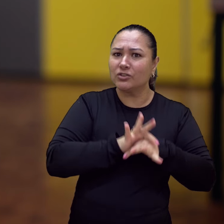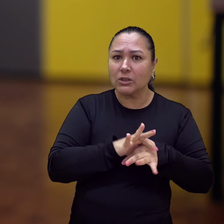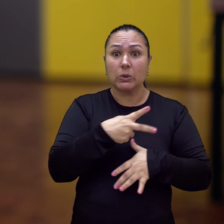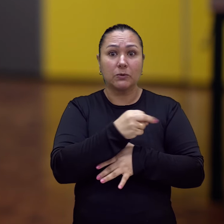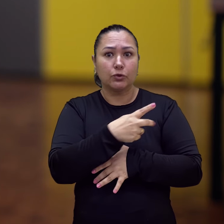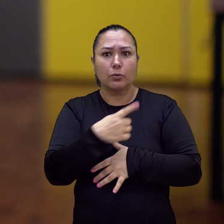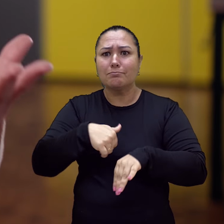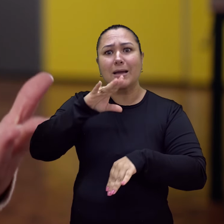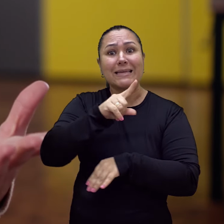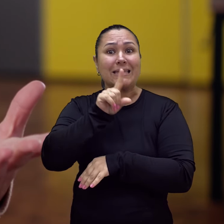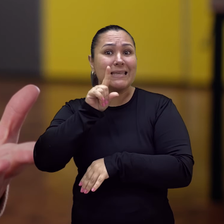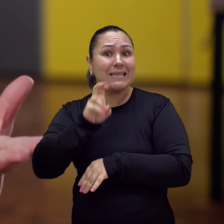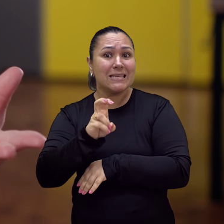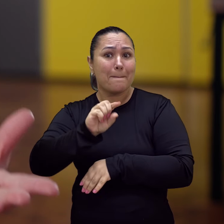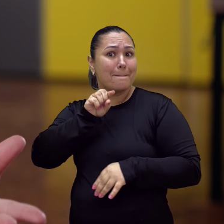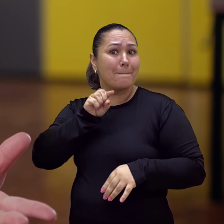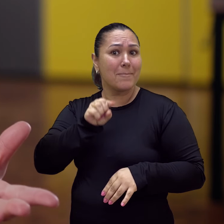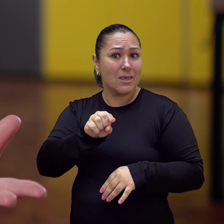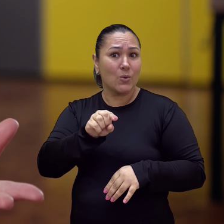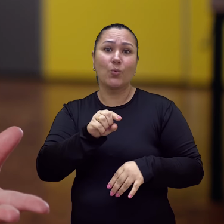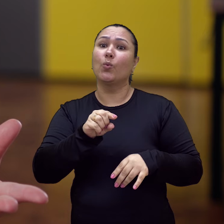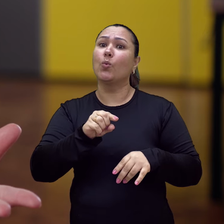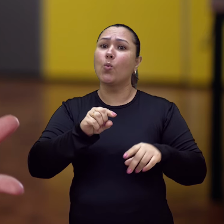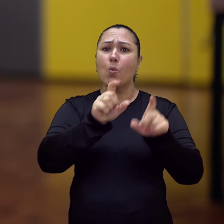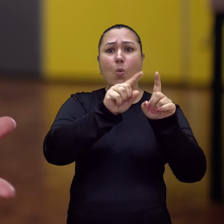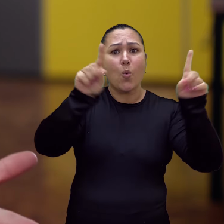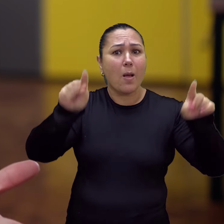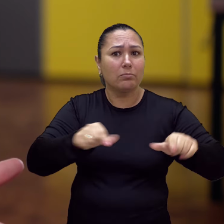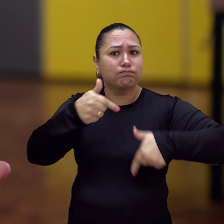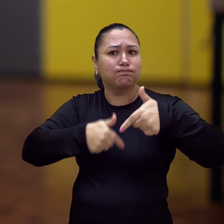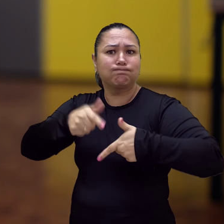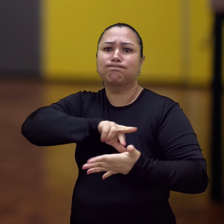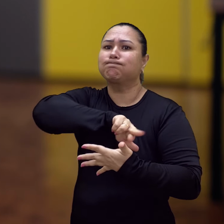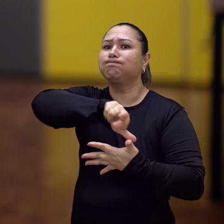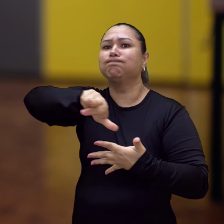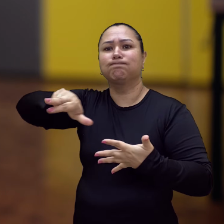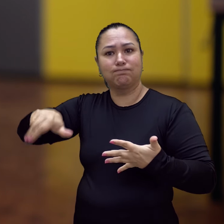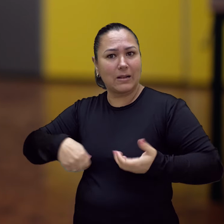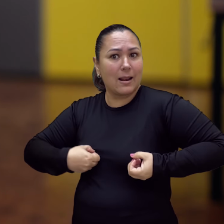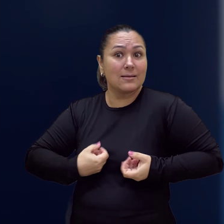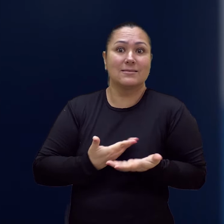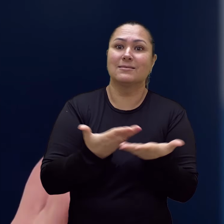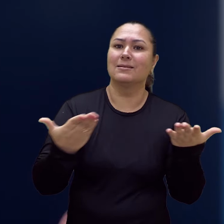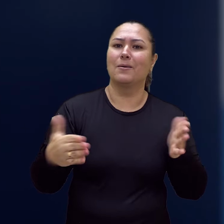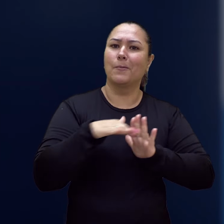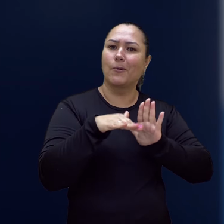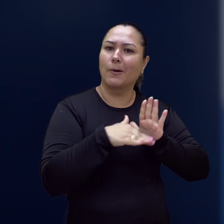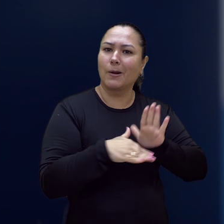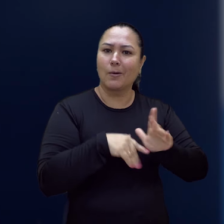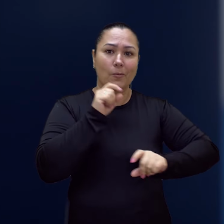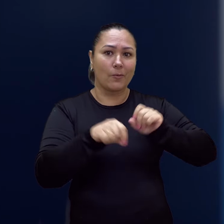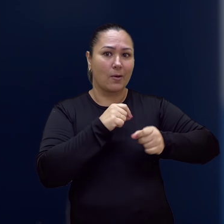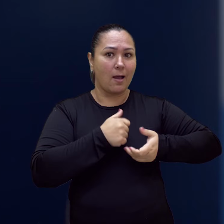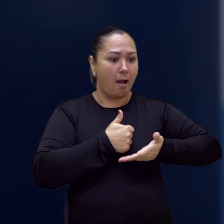2021 com mais de 15.400 colaboradores, trabalhando em uma jornada de diversidade. Lançamos